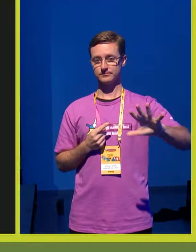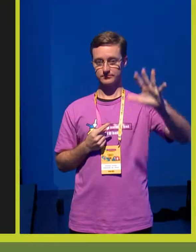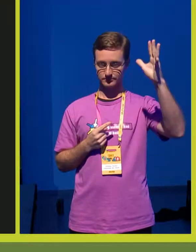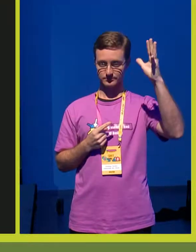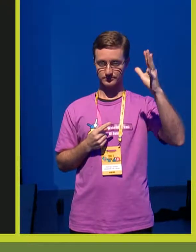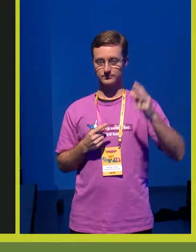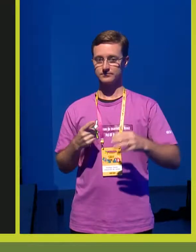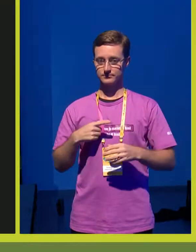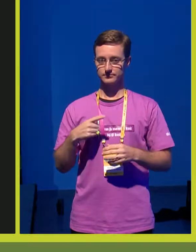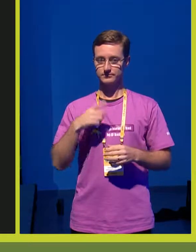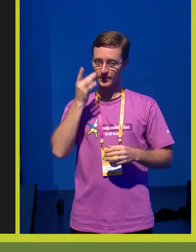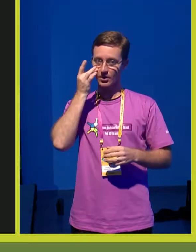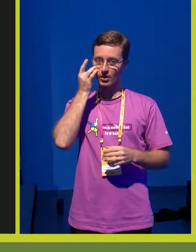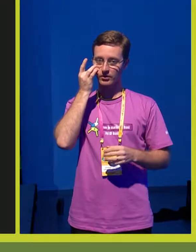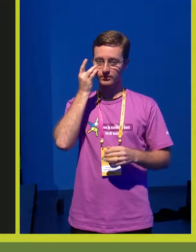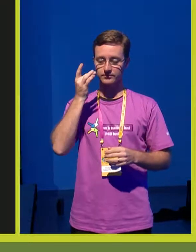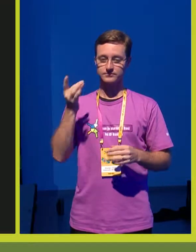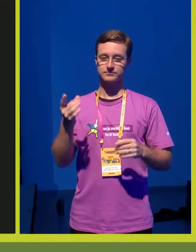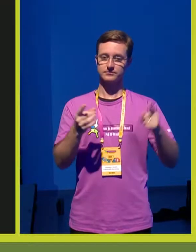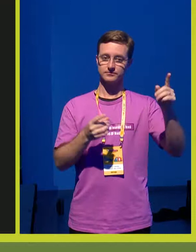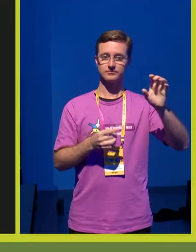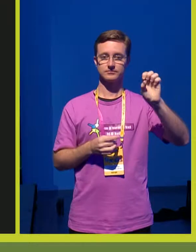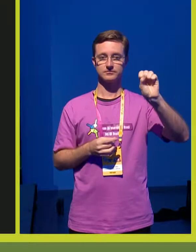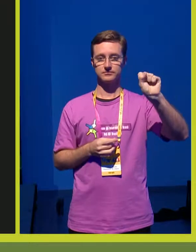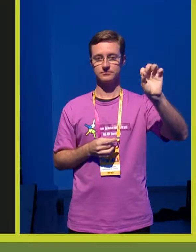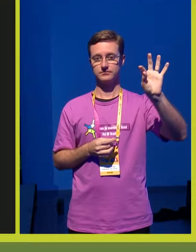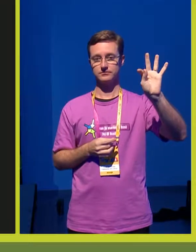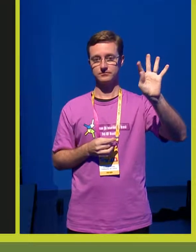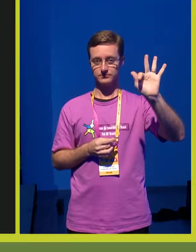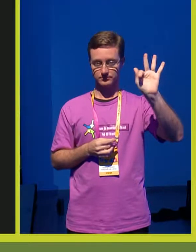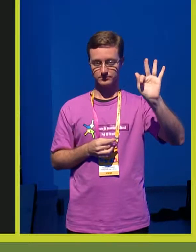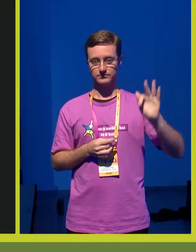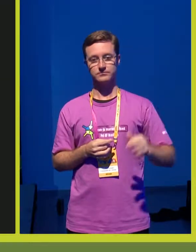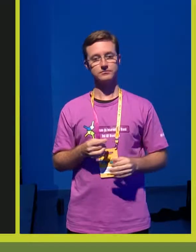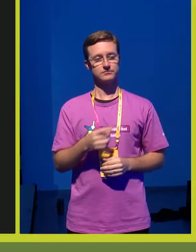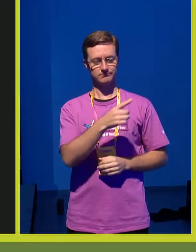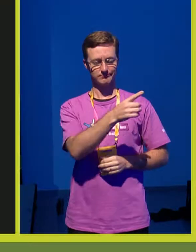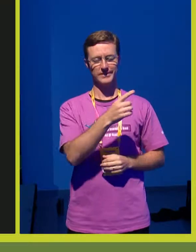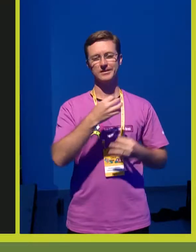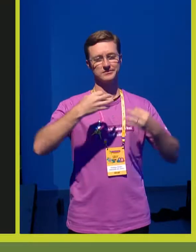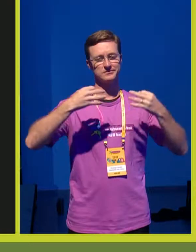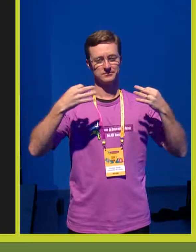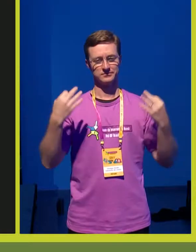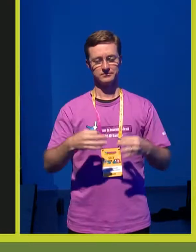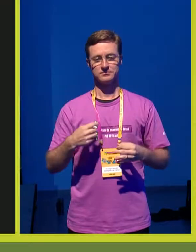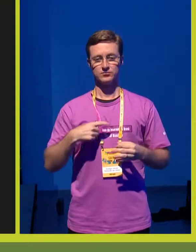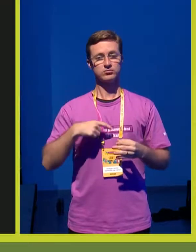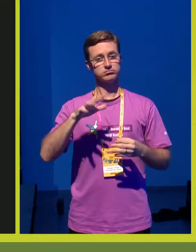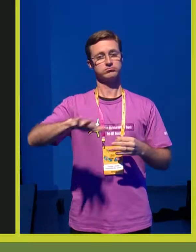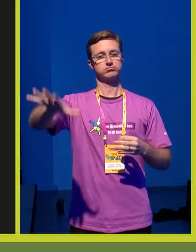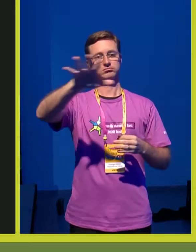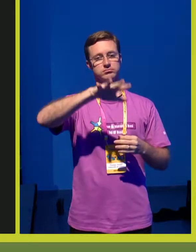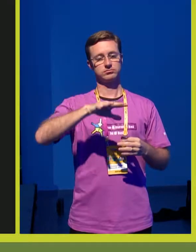cenário fático também no STF eu diria que é bem mais relevante porque esse tem repercussão geral